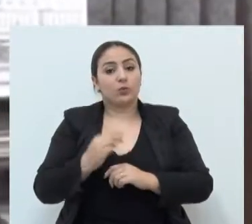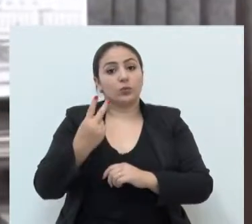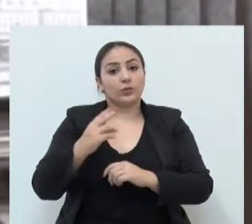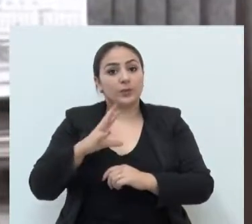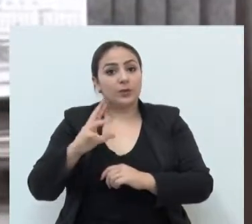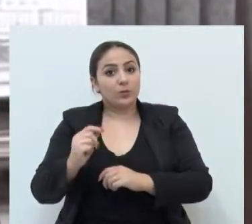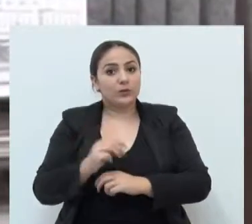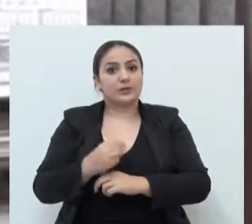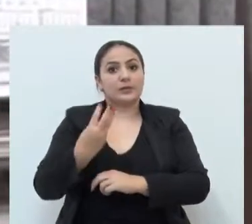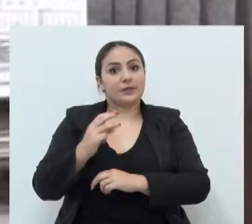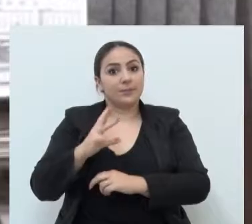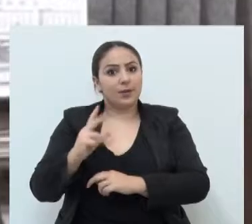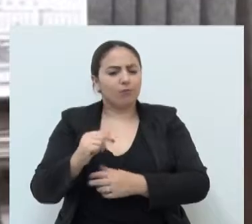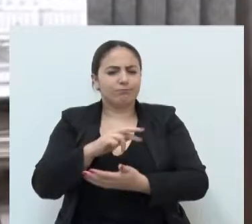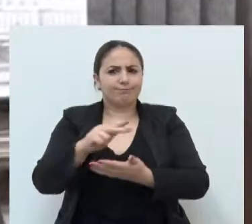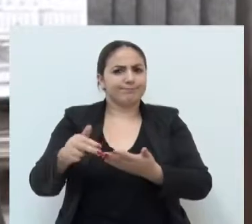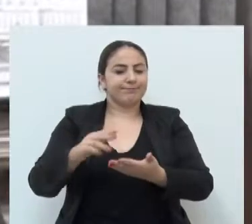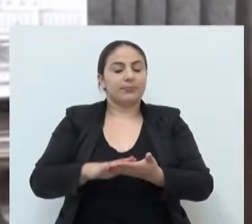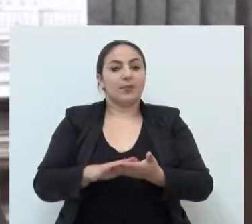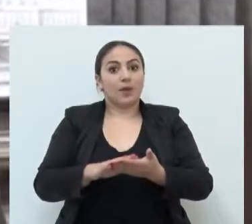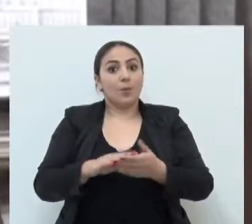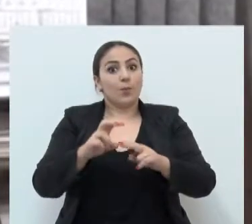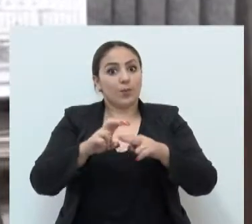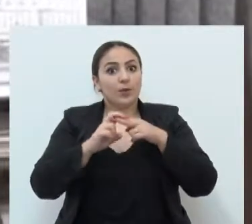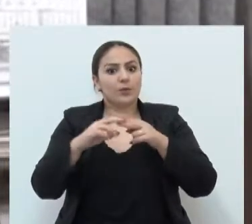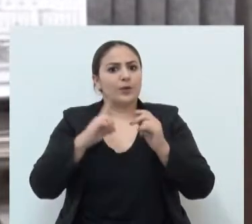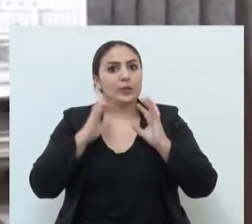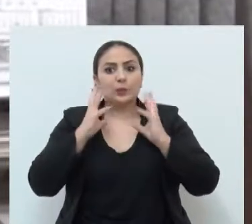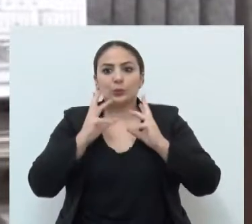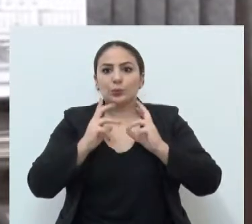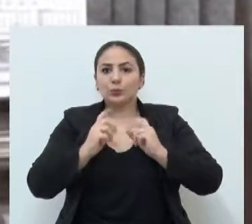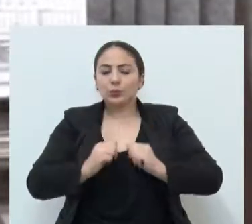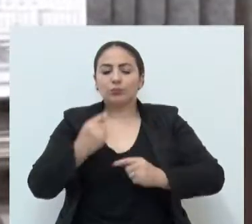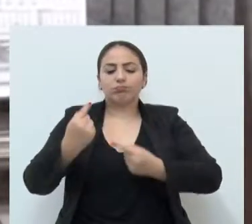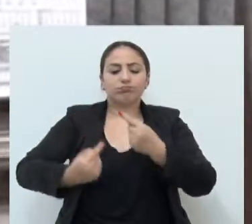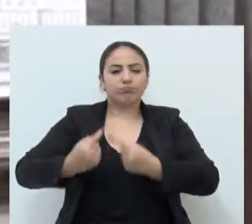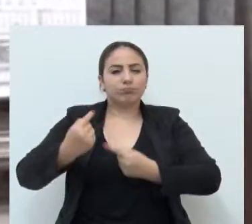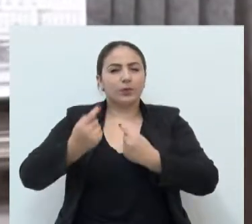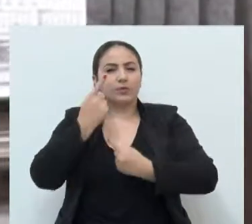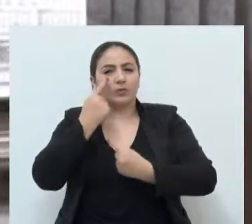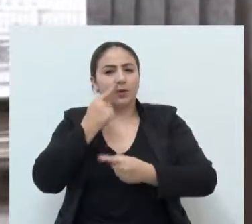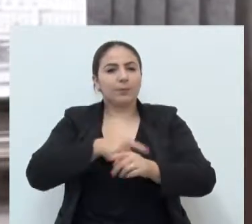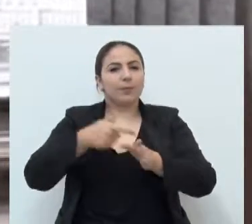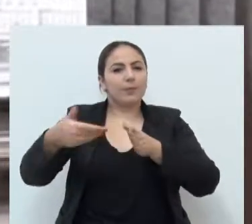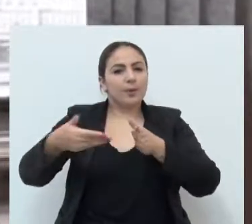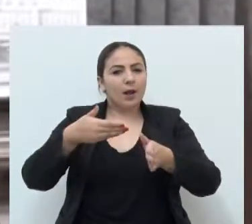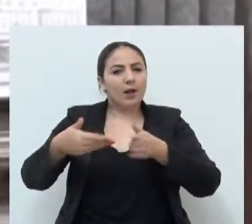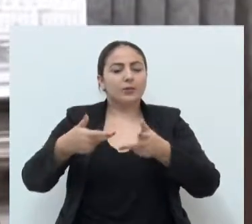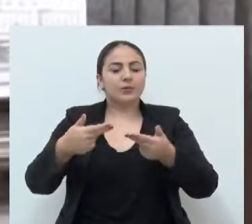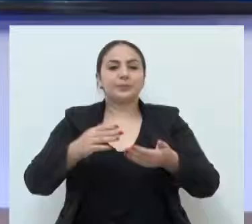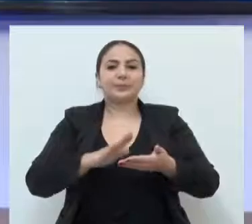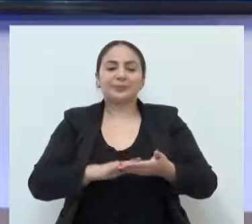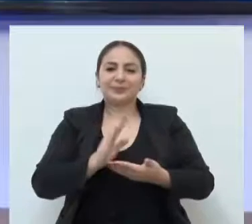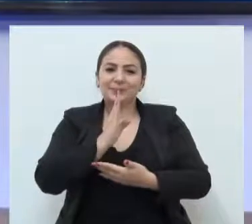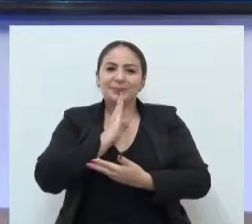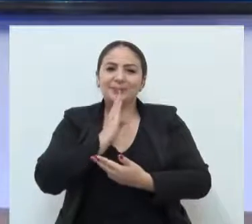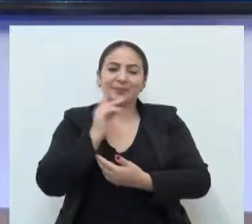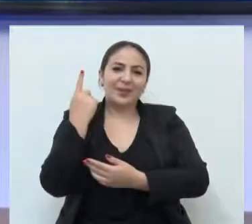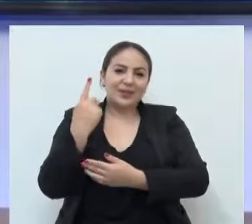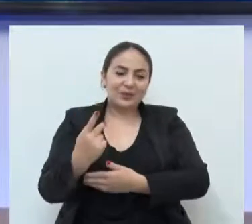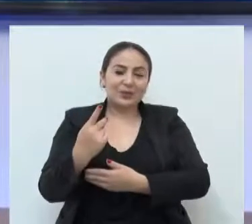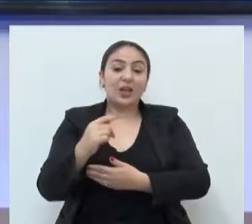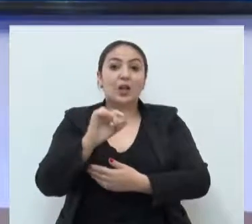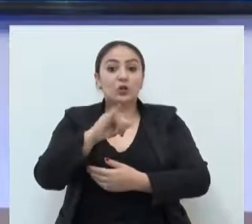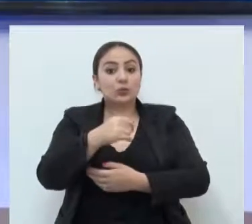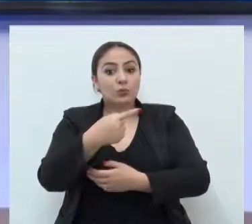2 milhões, 3 milhões, 4 milhões. Em cima disso que haverá então todo o trâmite de prazos, amortização. E conheça